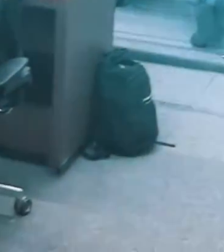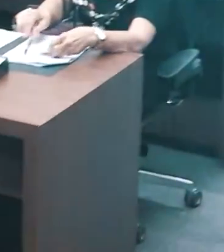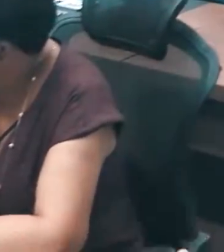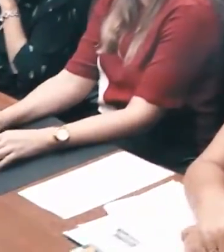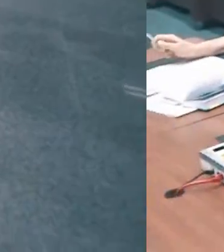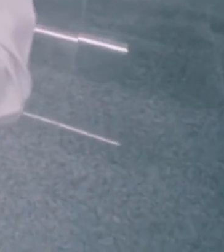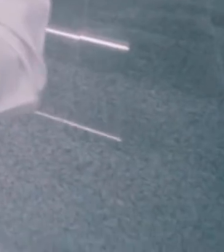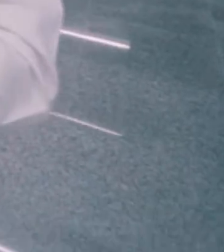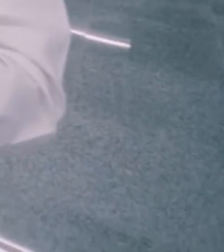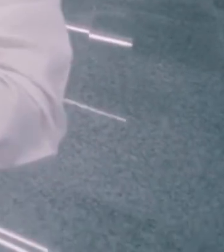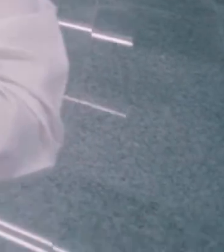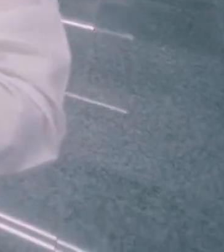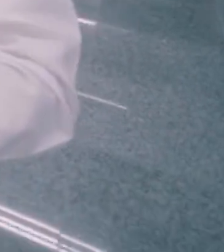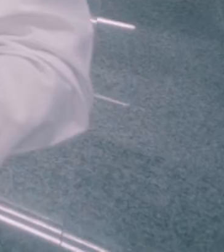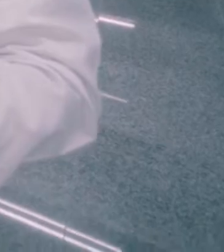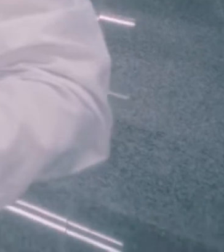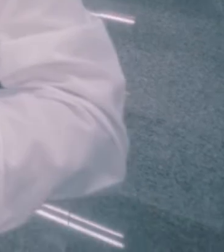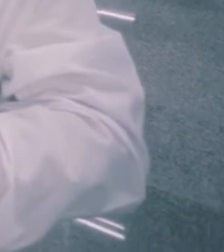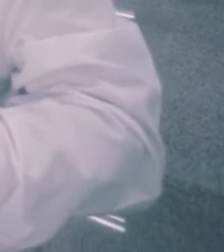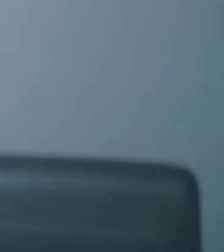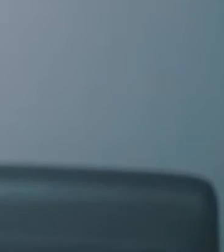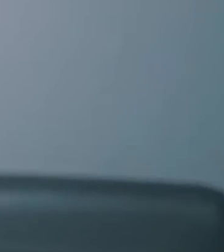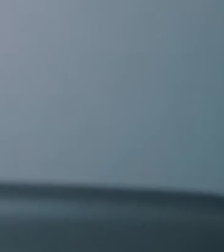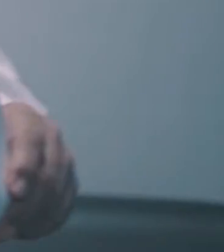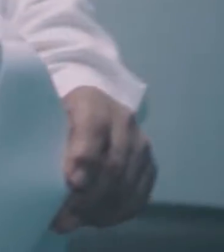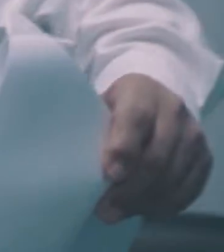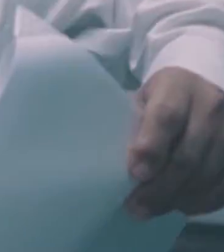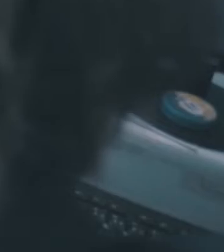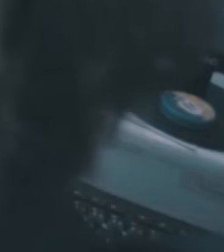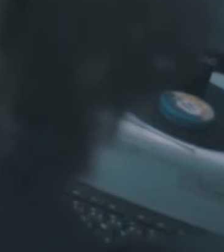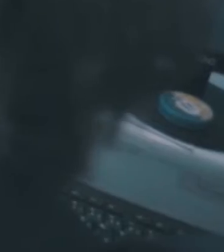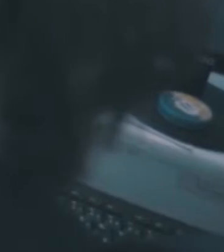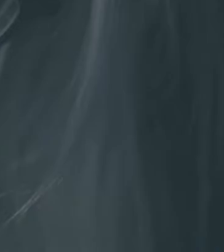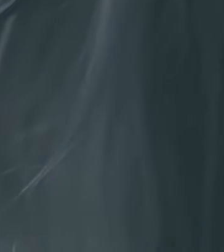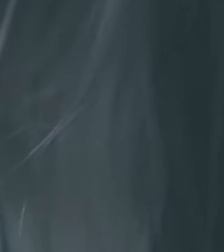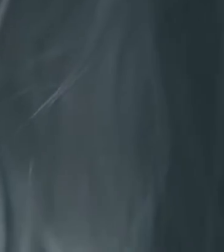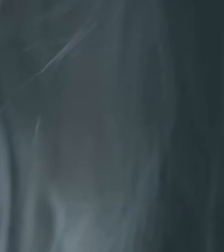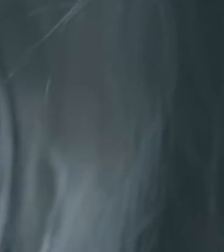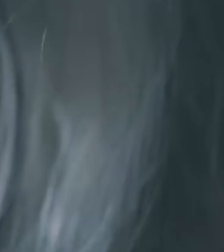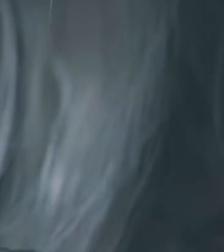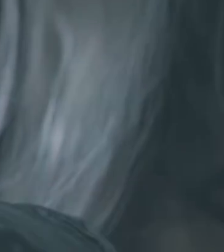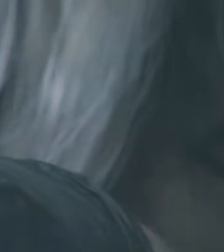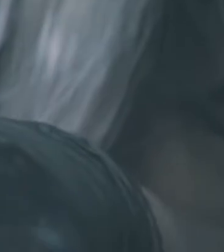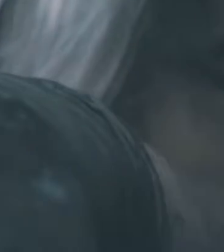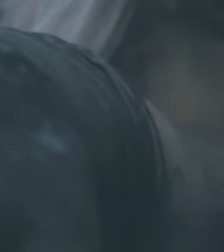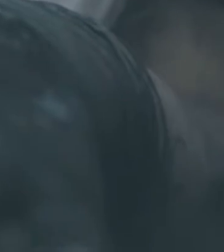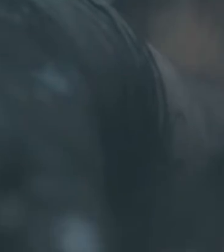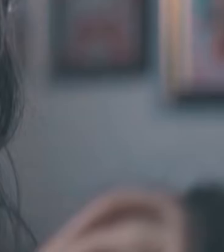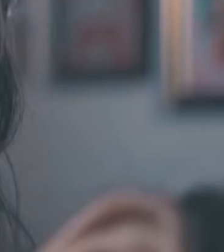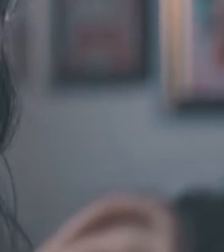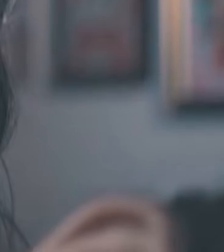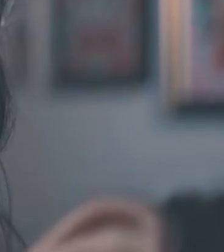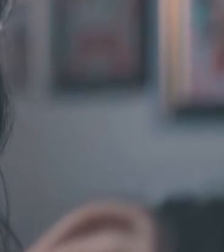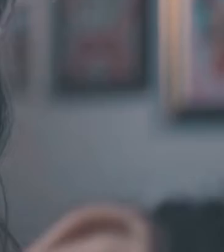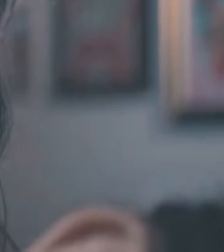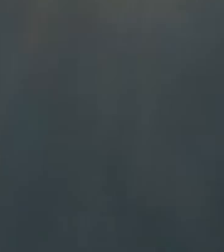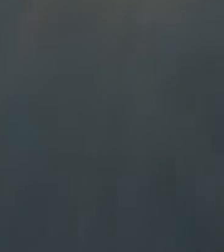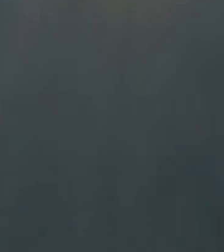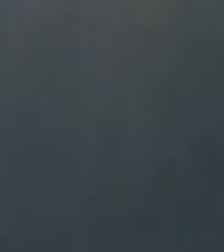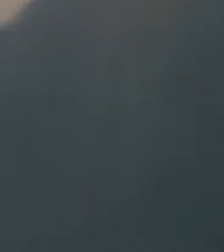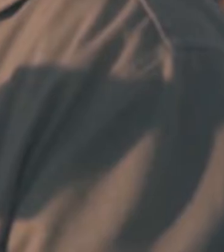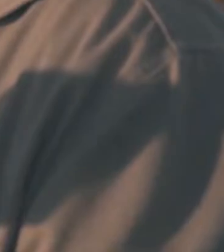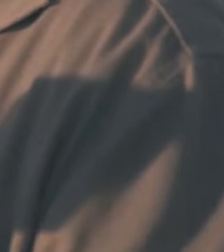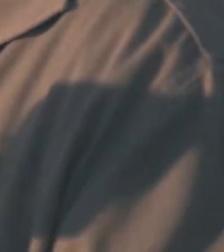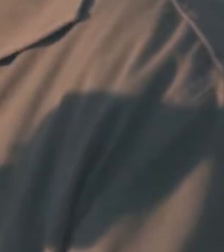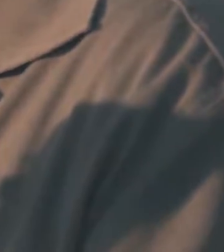democracia se consolida, onde as necessidades do Bruno são ouvidas, onde a Pati ganha voz,